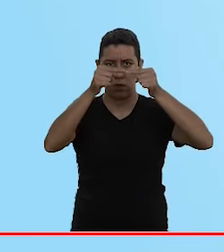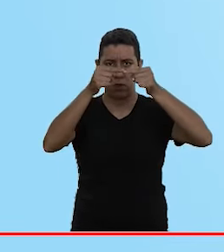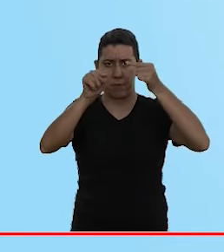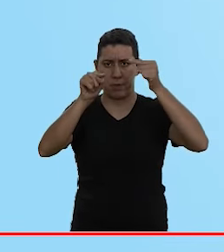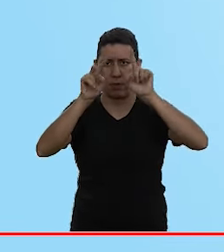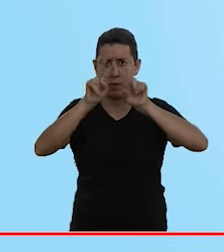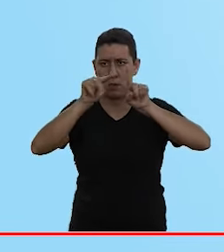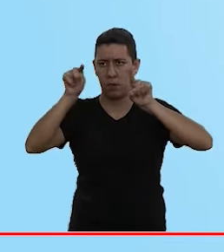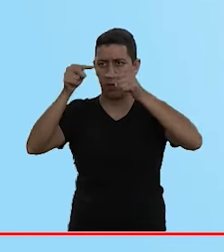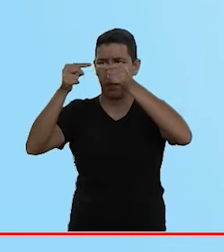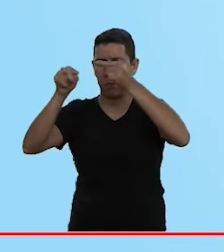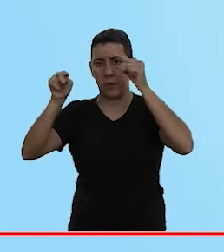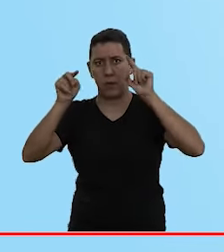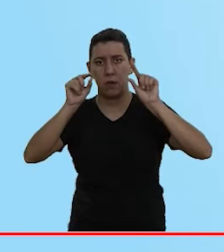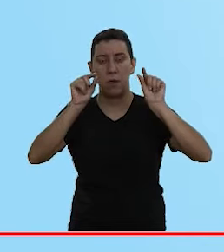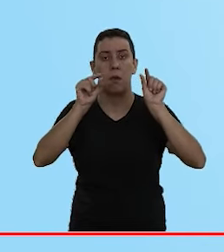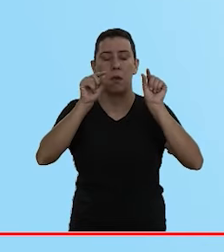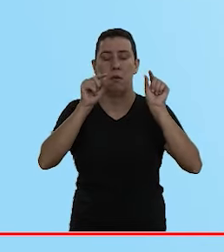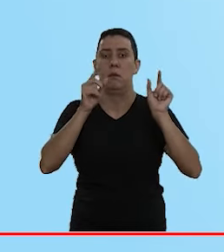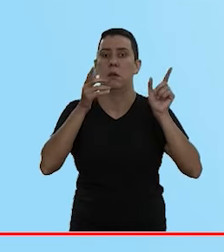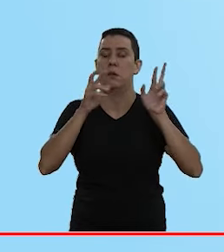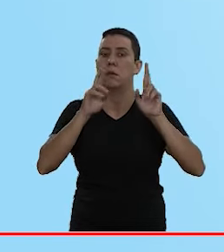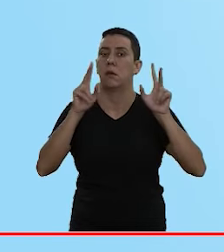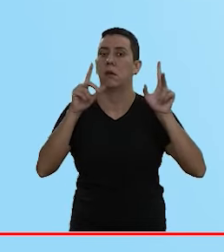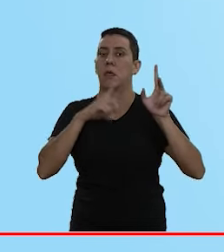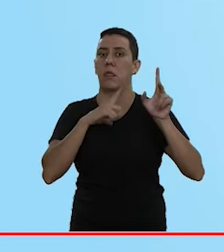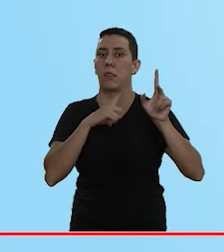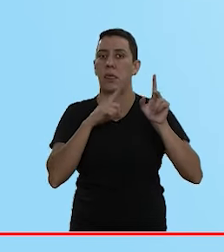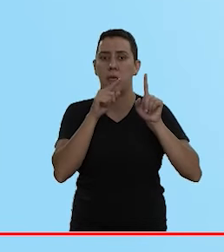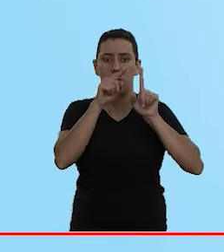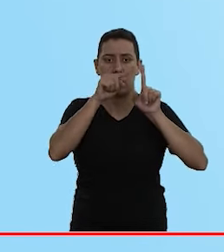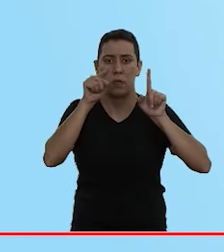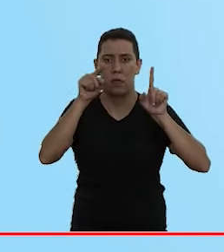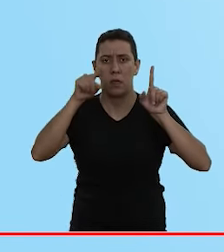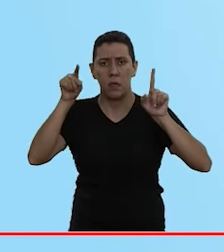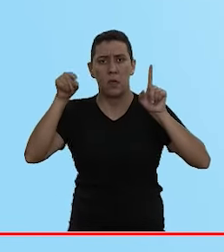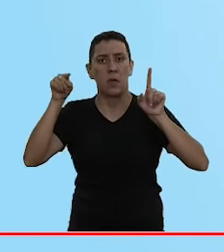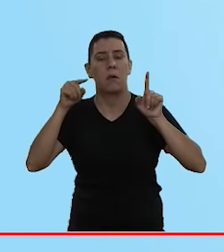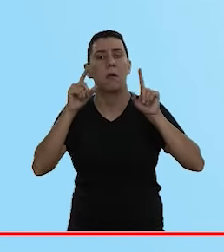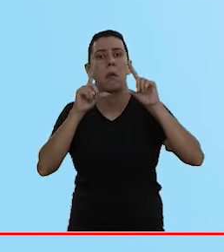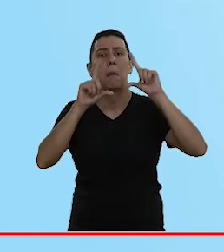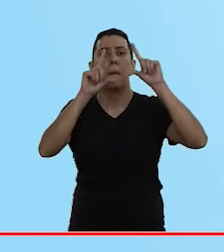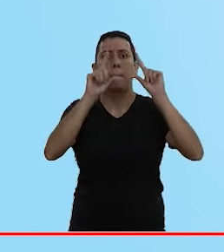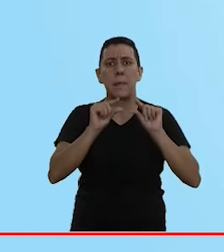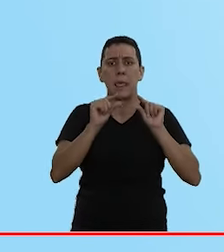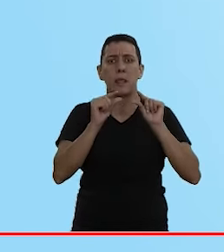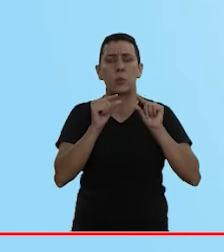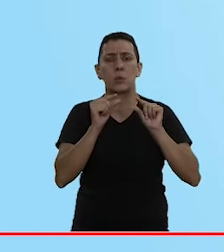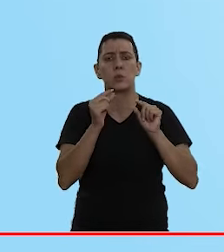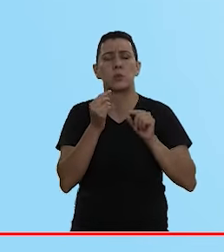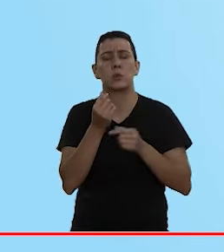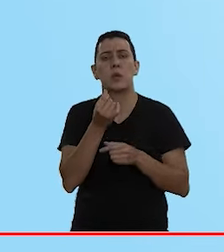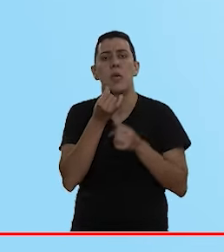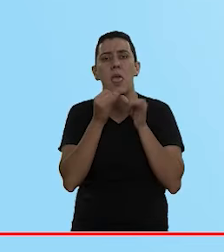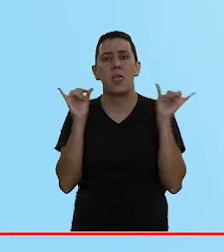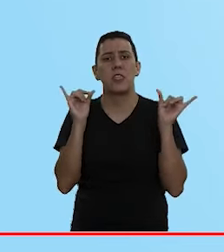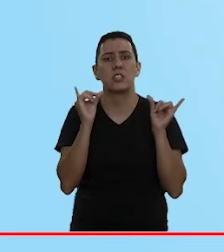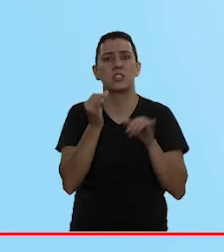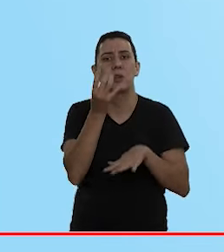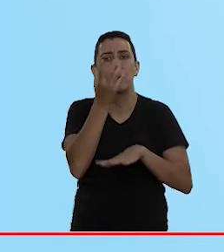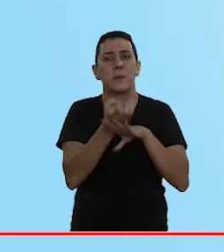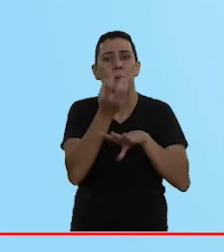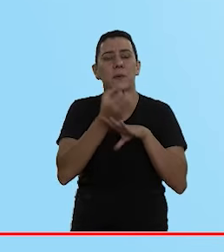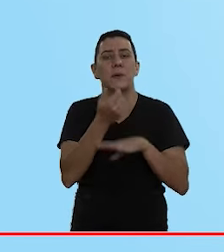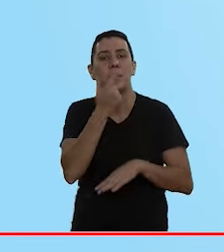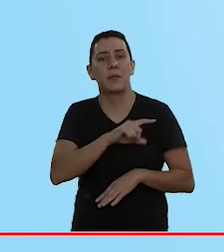IV ela está bem alterada, a gente está observando uma corrente bem menor, né, porque basicamente a irradiância não tem a